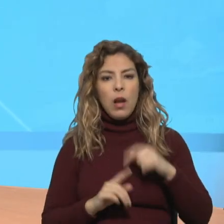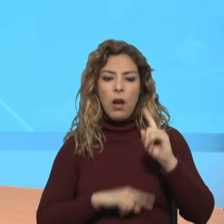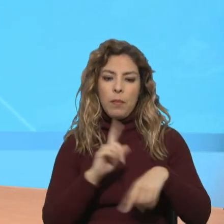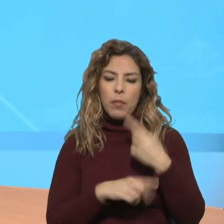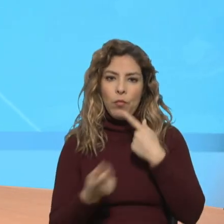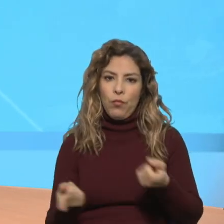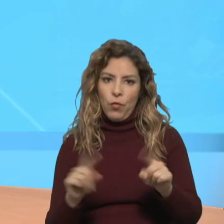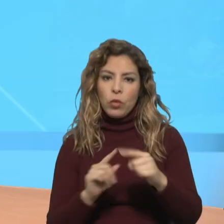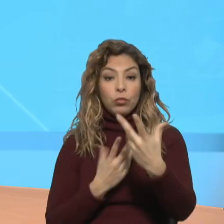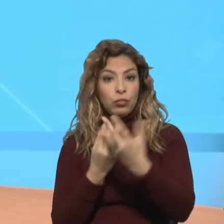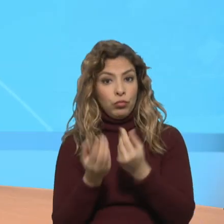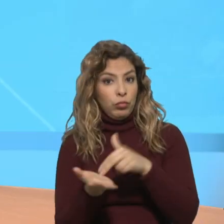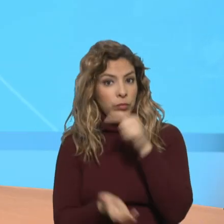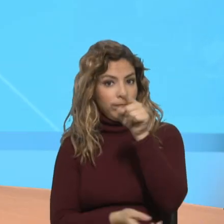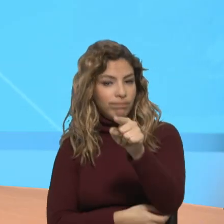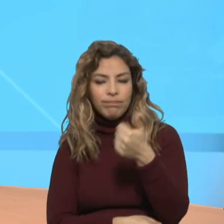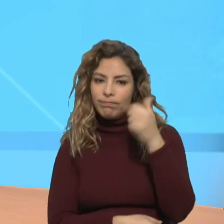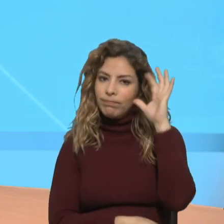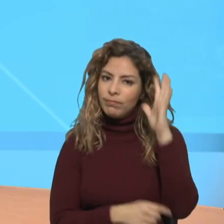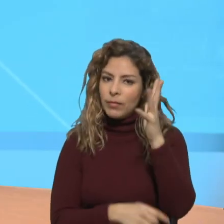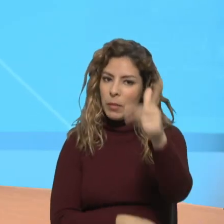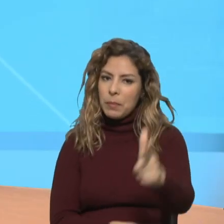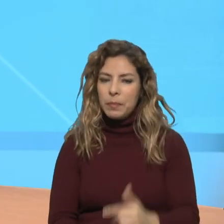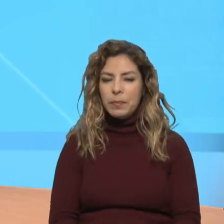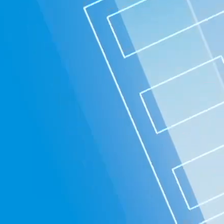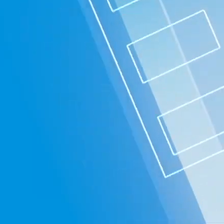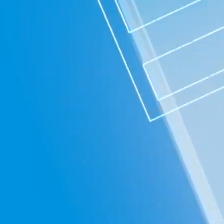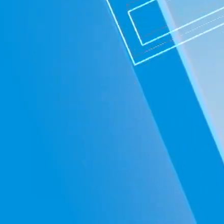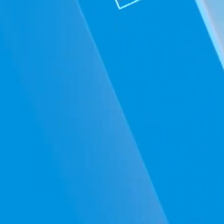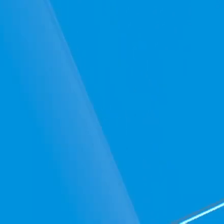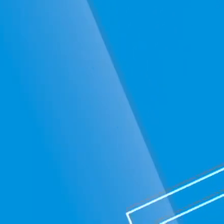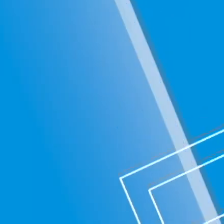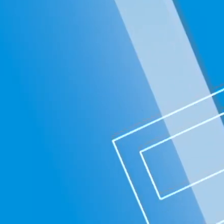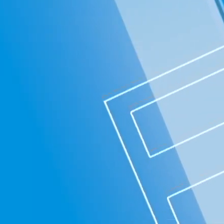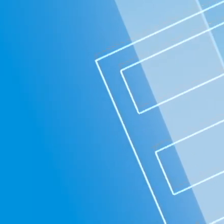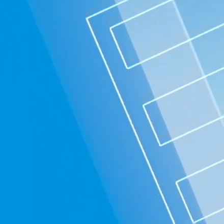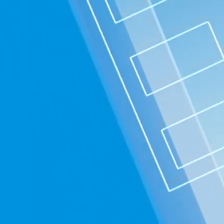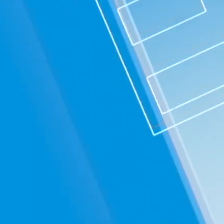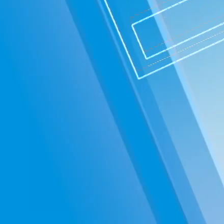Contamos consigo. Tenha uma boa tarde e até amanhã, se Deus quiser.